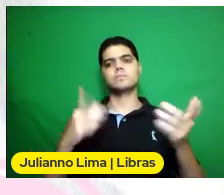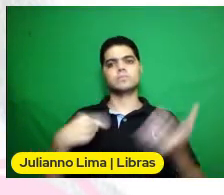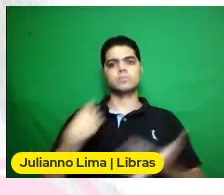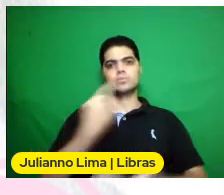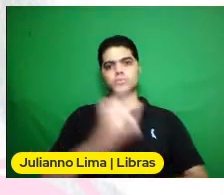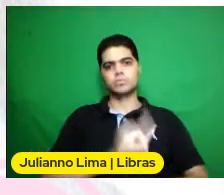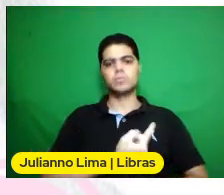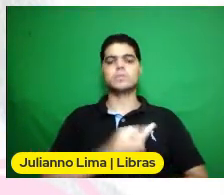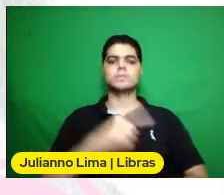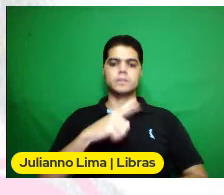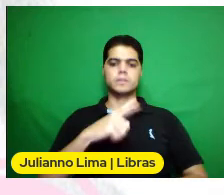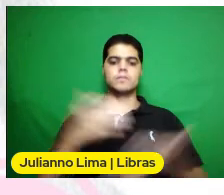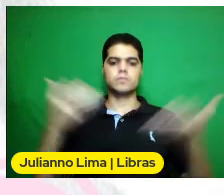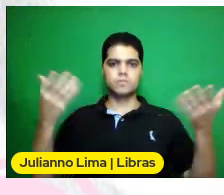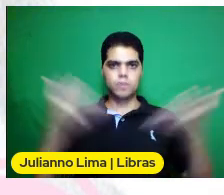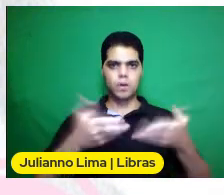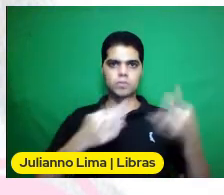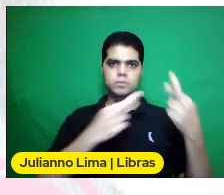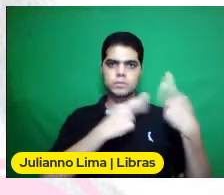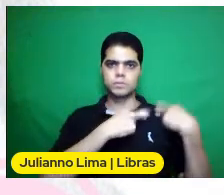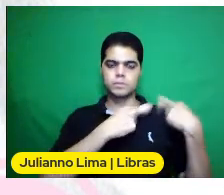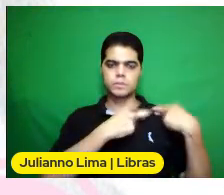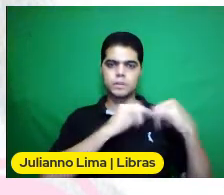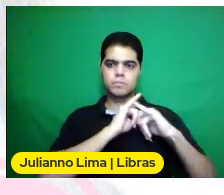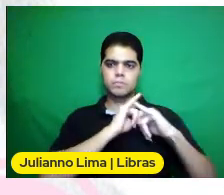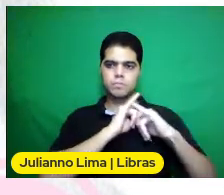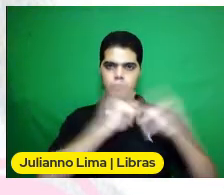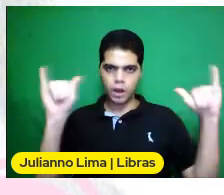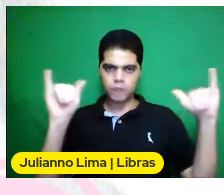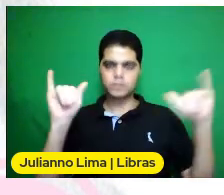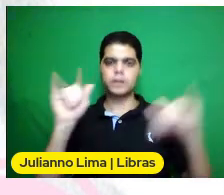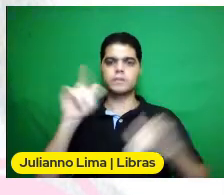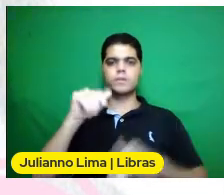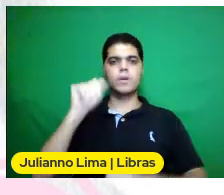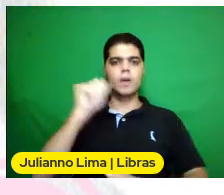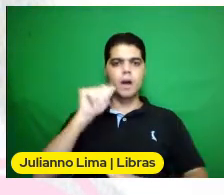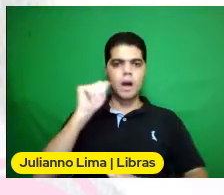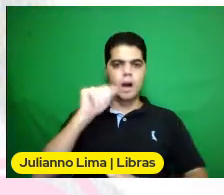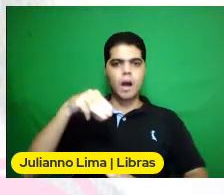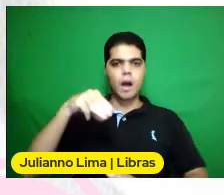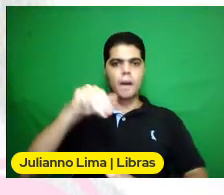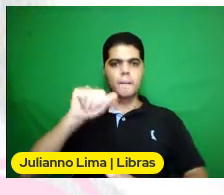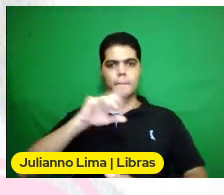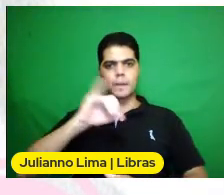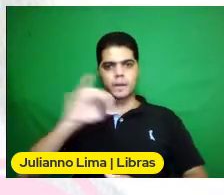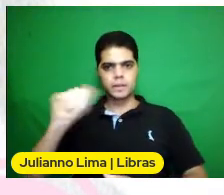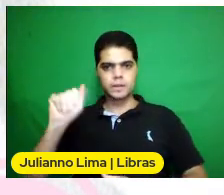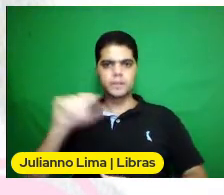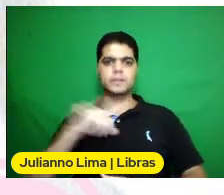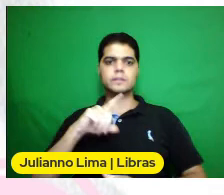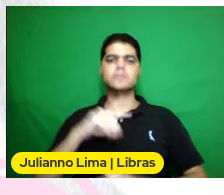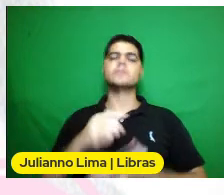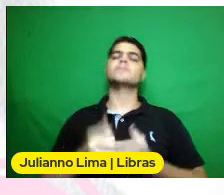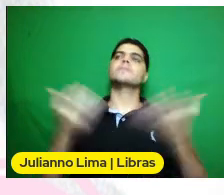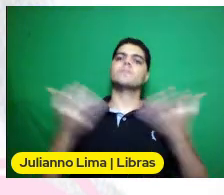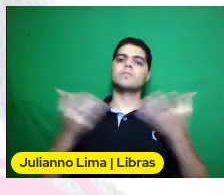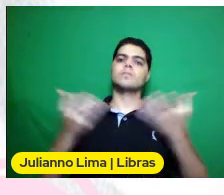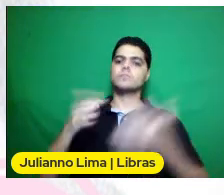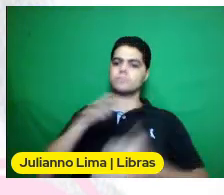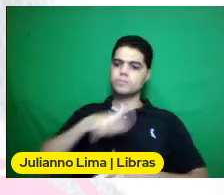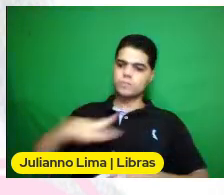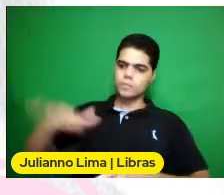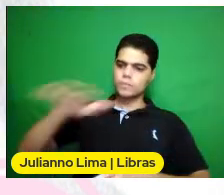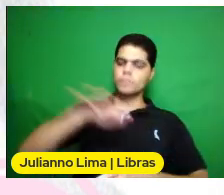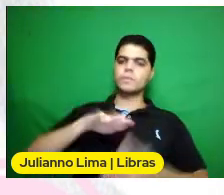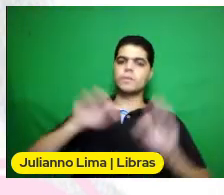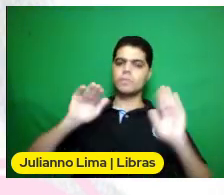realizar a nossa missão, que era divulgar a história de Maria Quitéria, era chegar a essas pessoas. A gente tinha